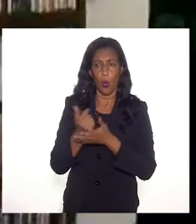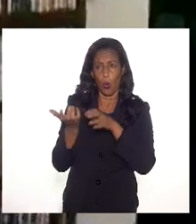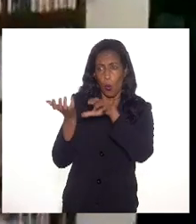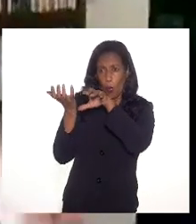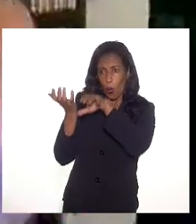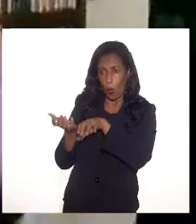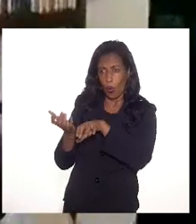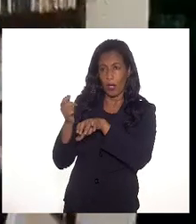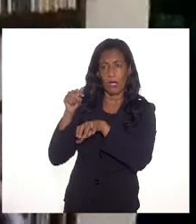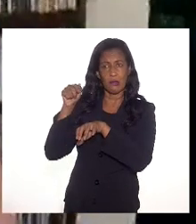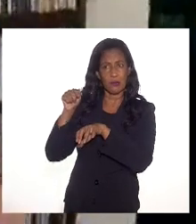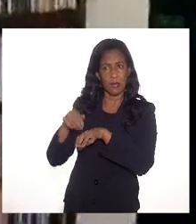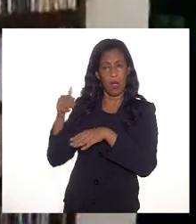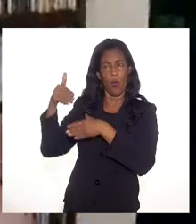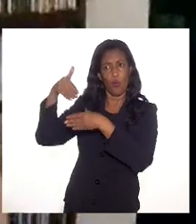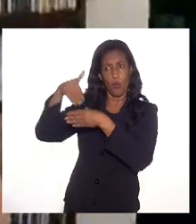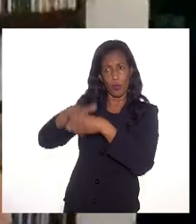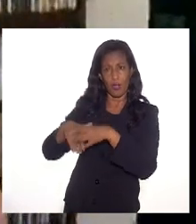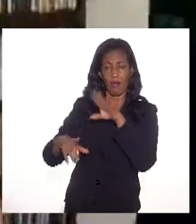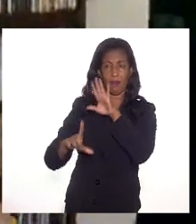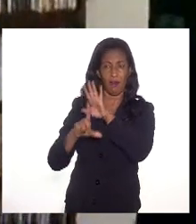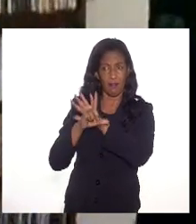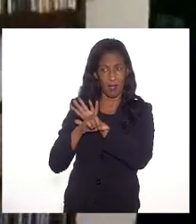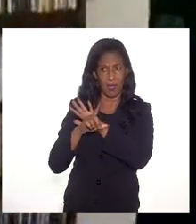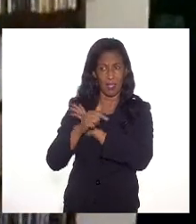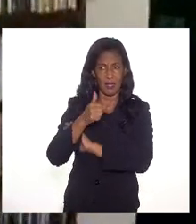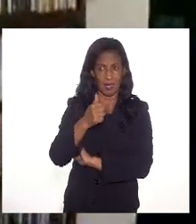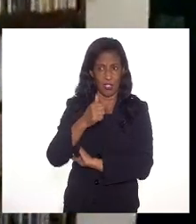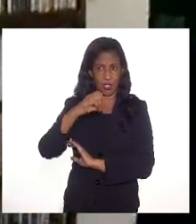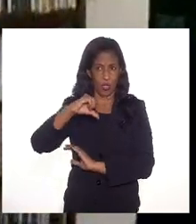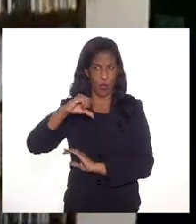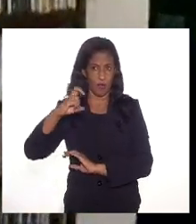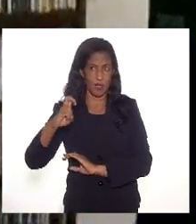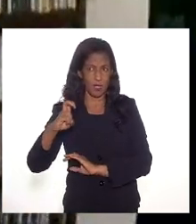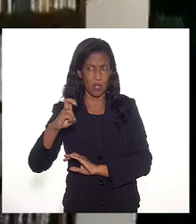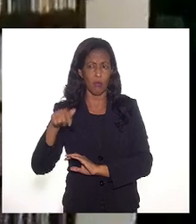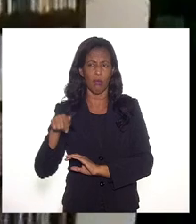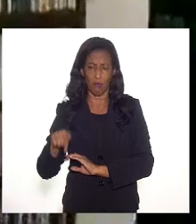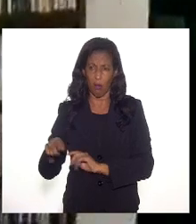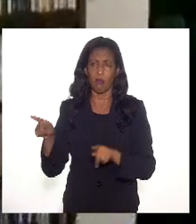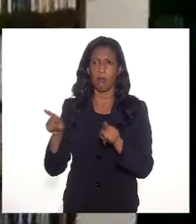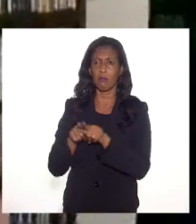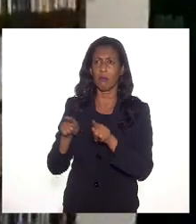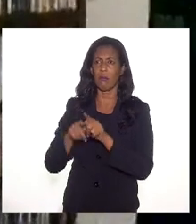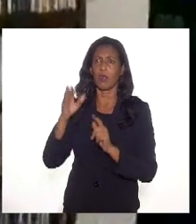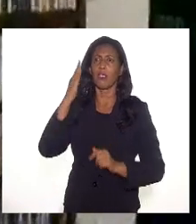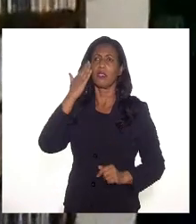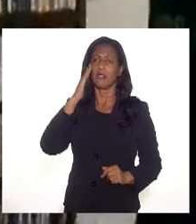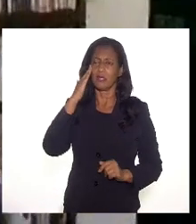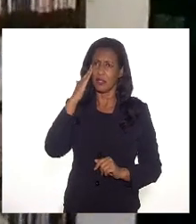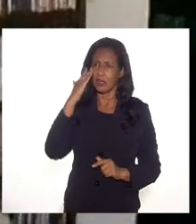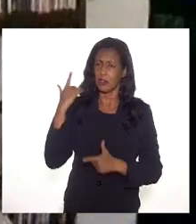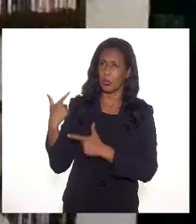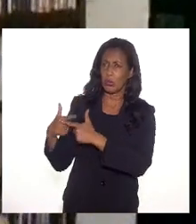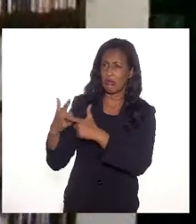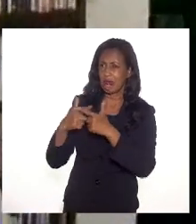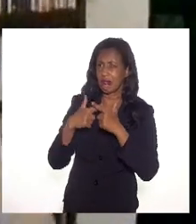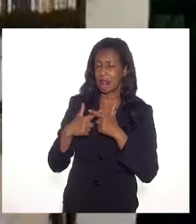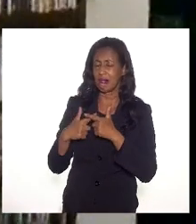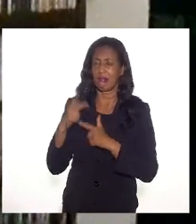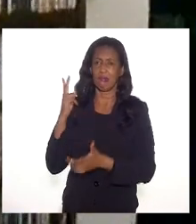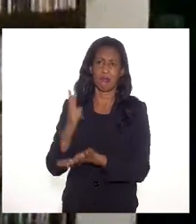nacional ao votar a lei 795 também entendeu que a calamidade continua